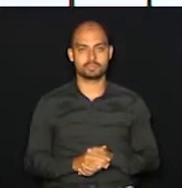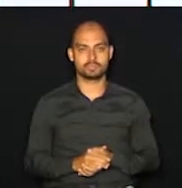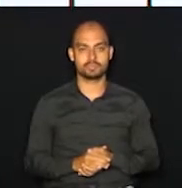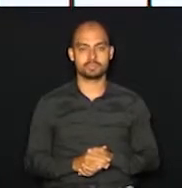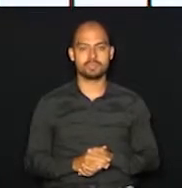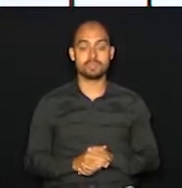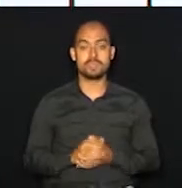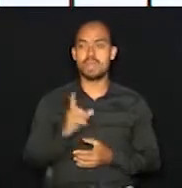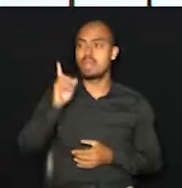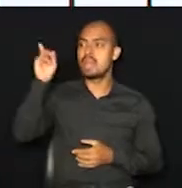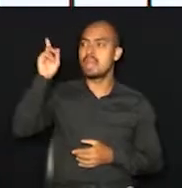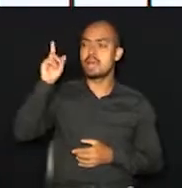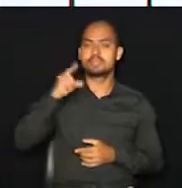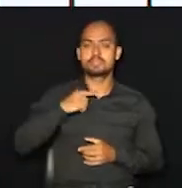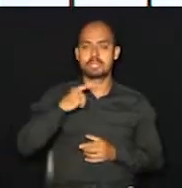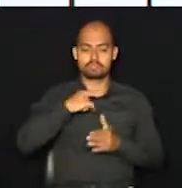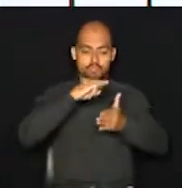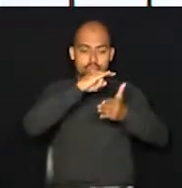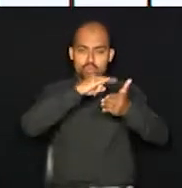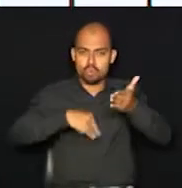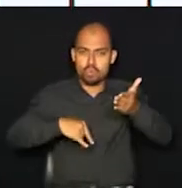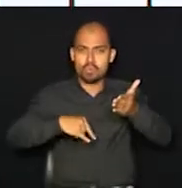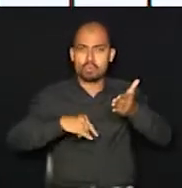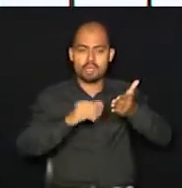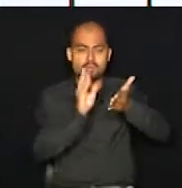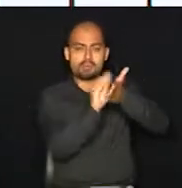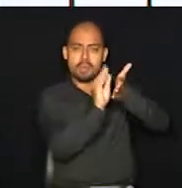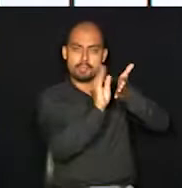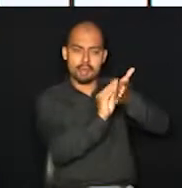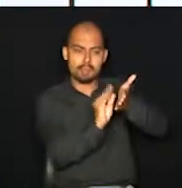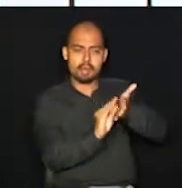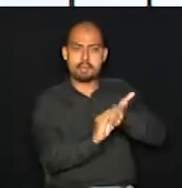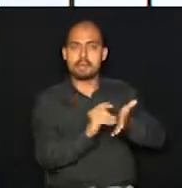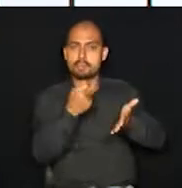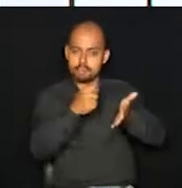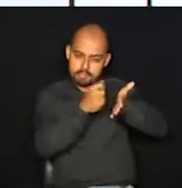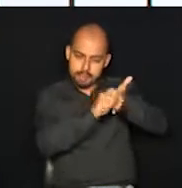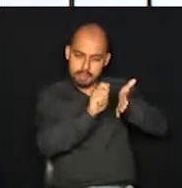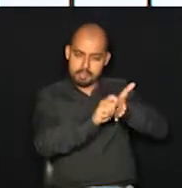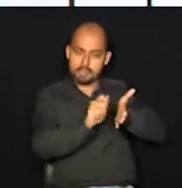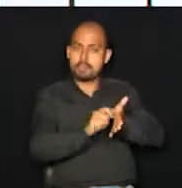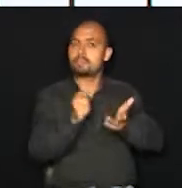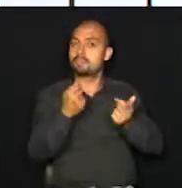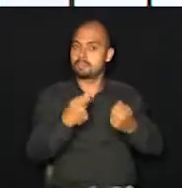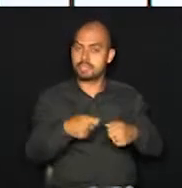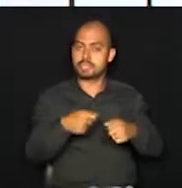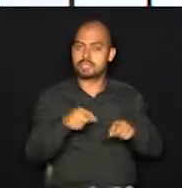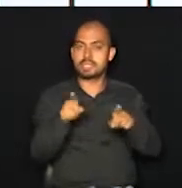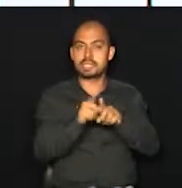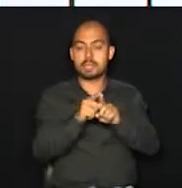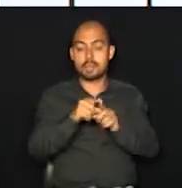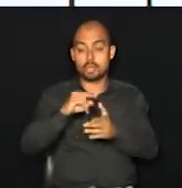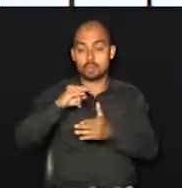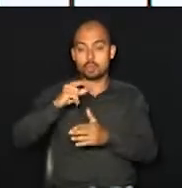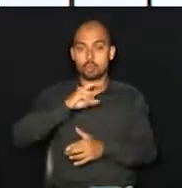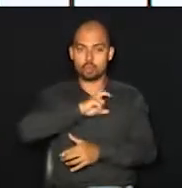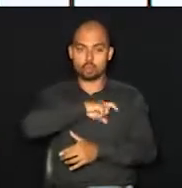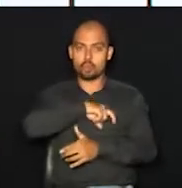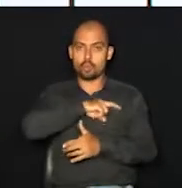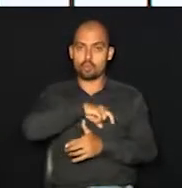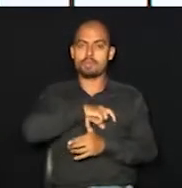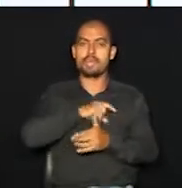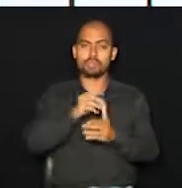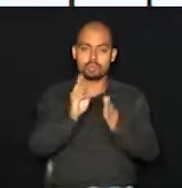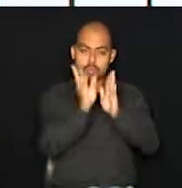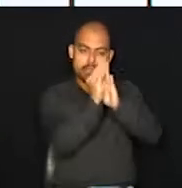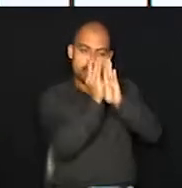www.hortolândia.sp.gov.br. Lá estão os formulários de impressão que você deve preencher e também anexar os documentos como identidade